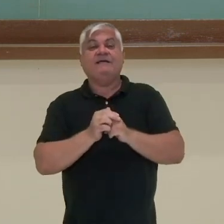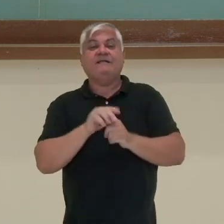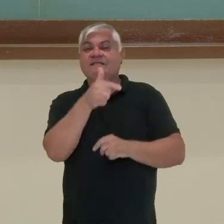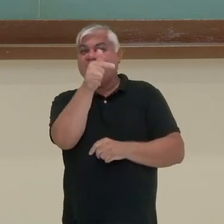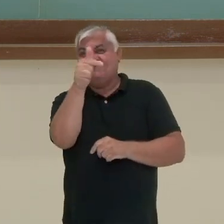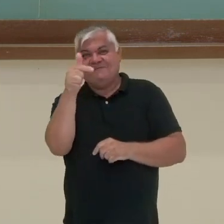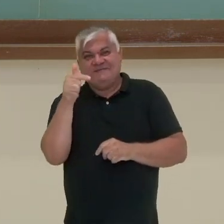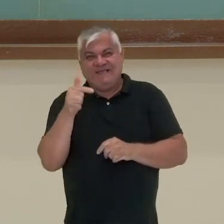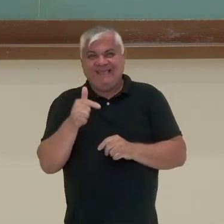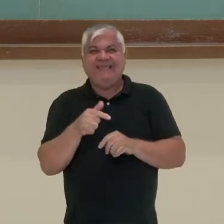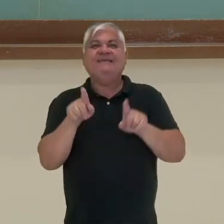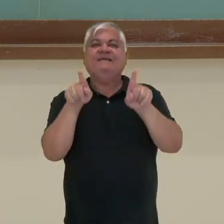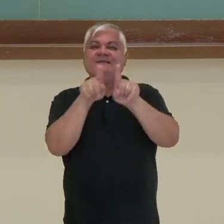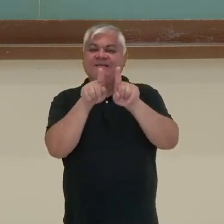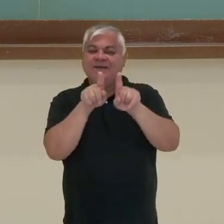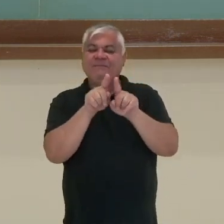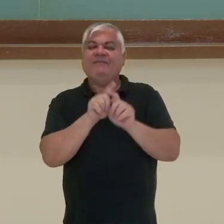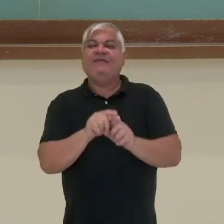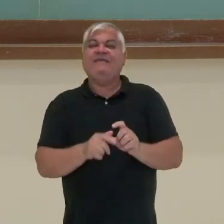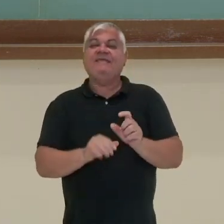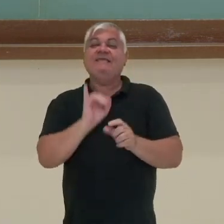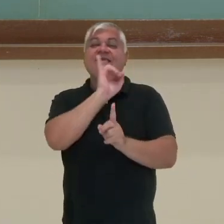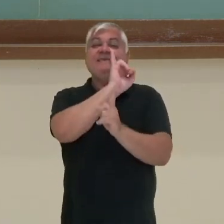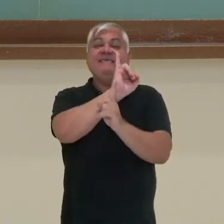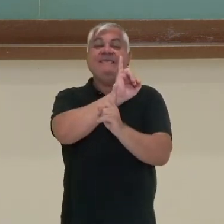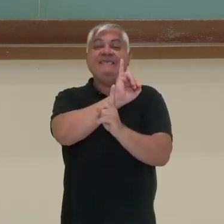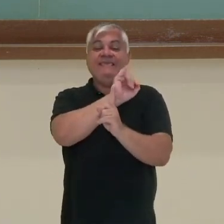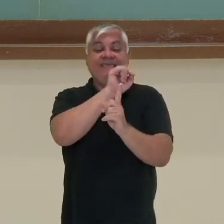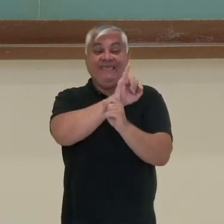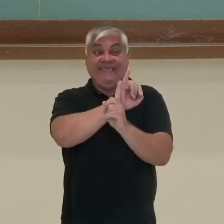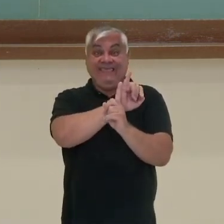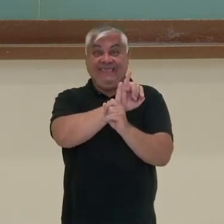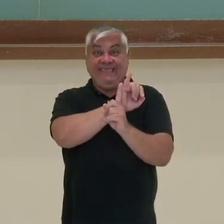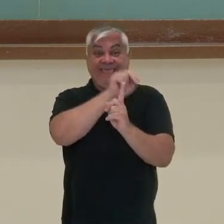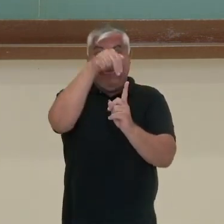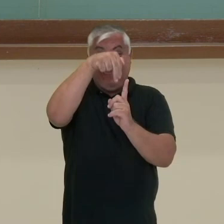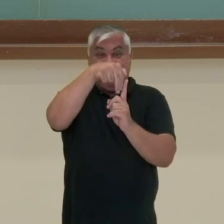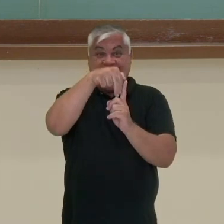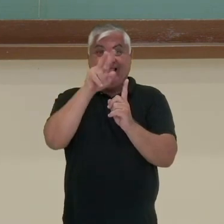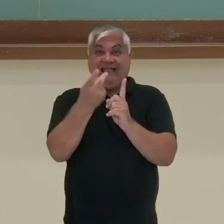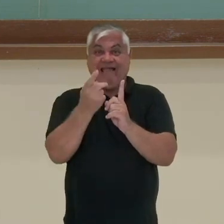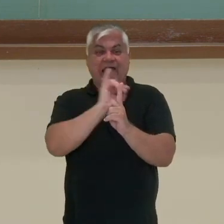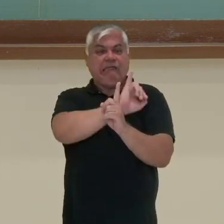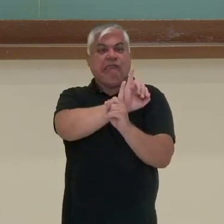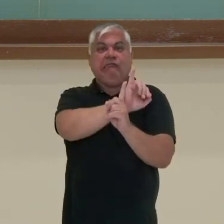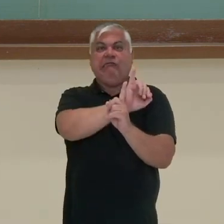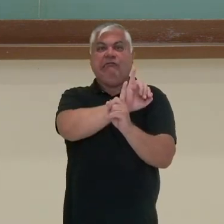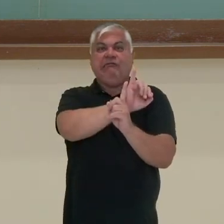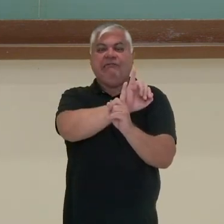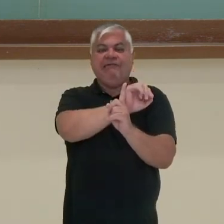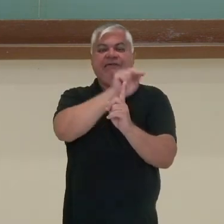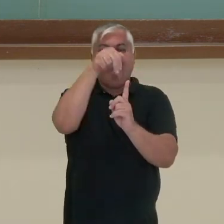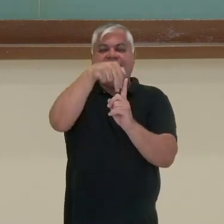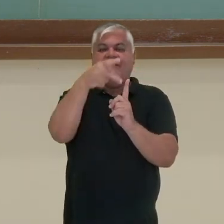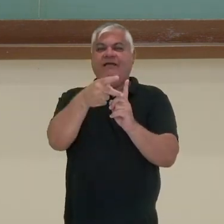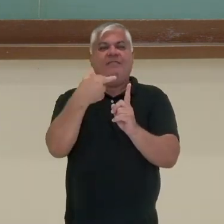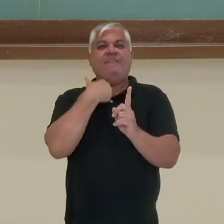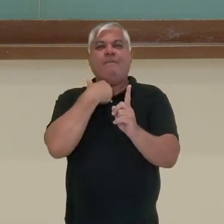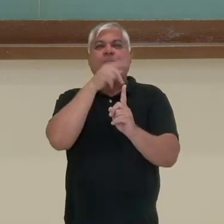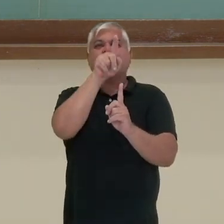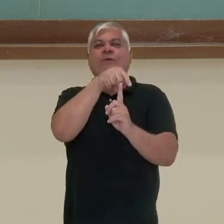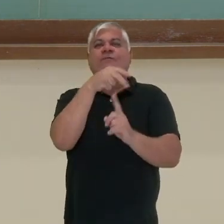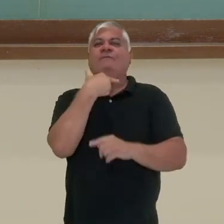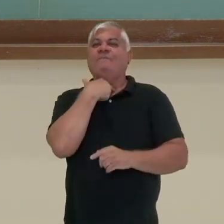e a presença da vogal I antes, né? Então, dessa situação de ocorrência